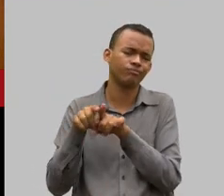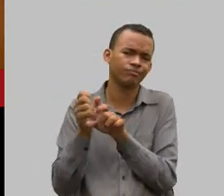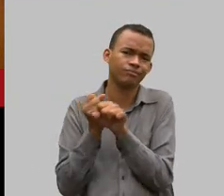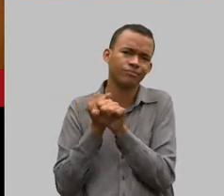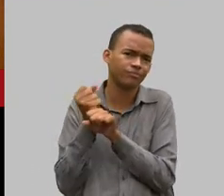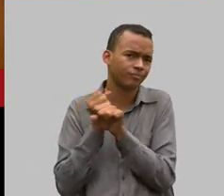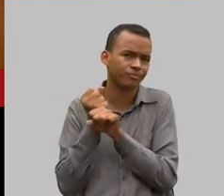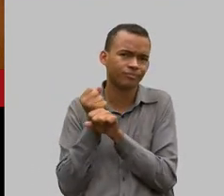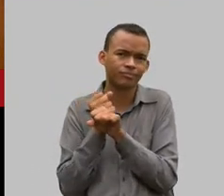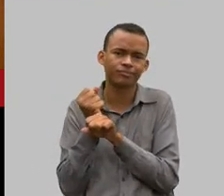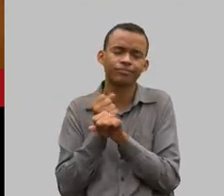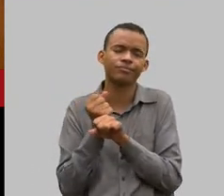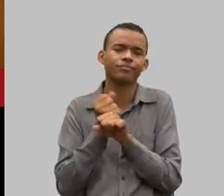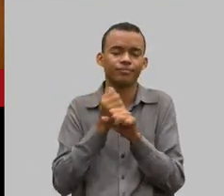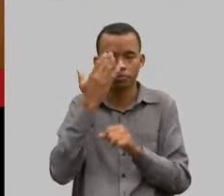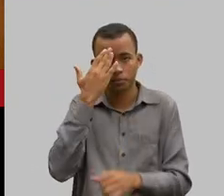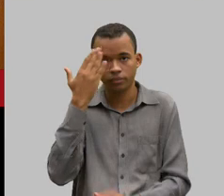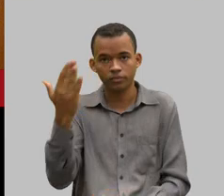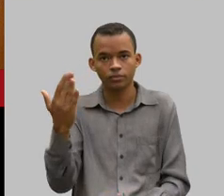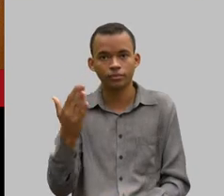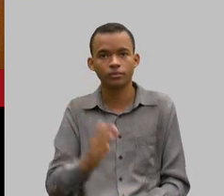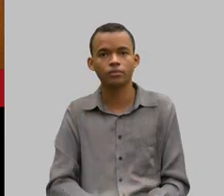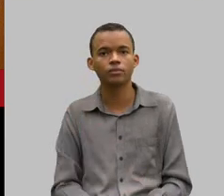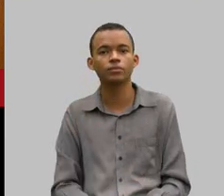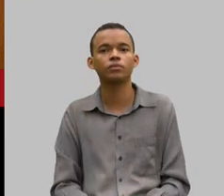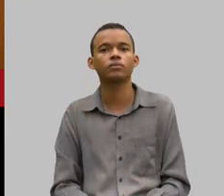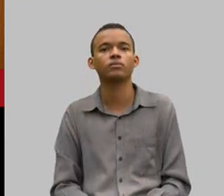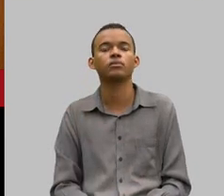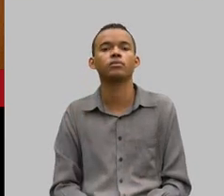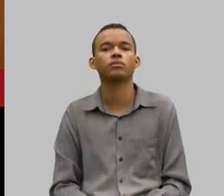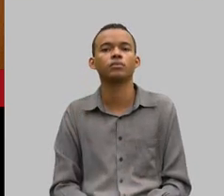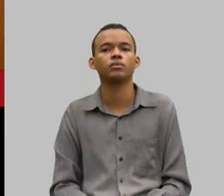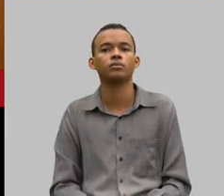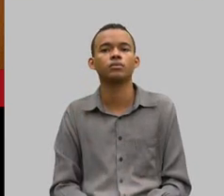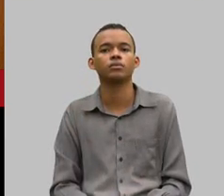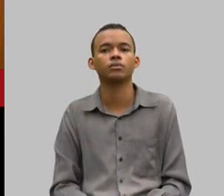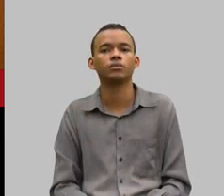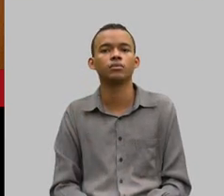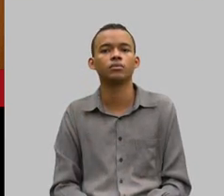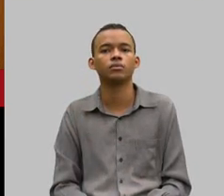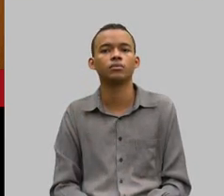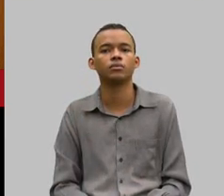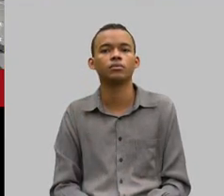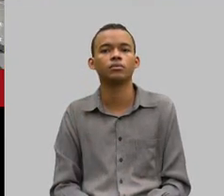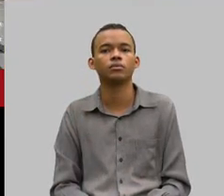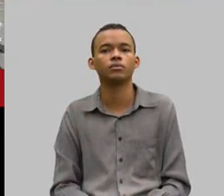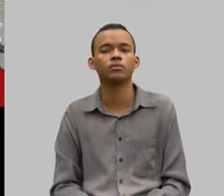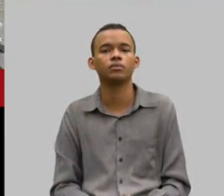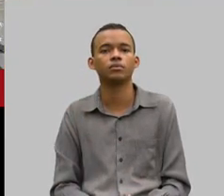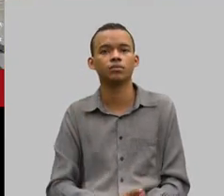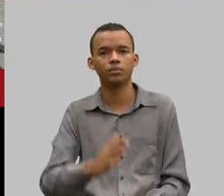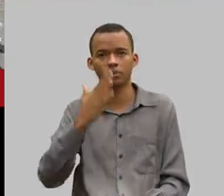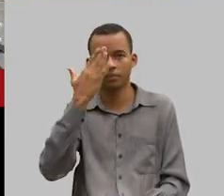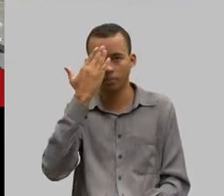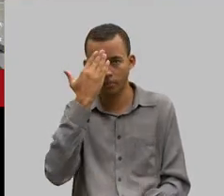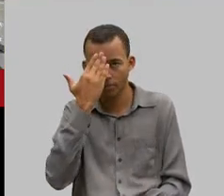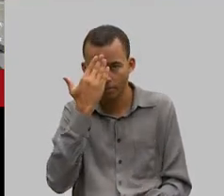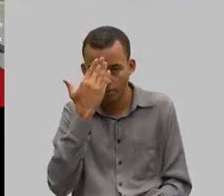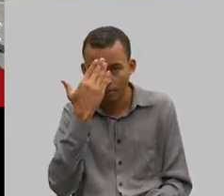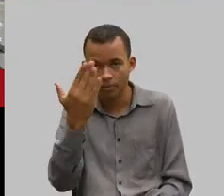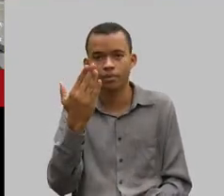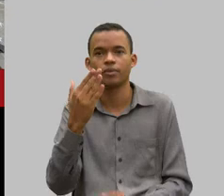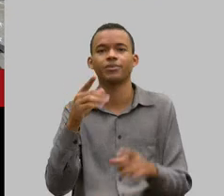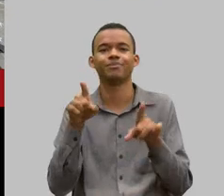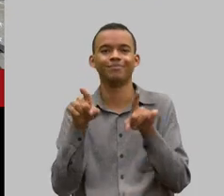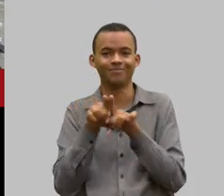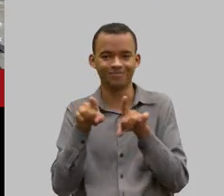obrigado secretário Marcelo aro Deputado Rafael martinas quero